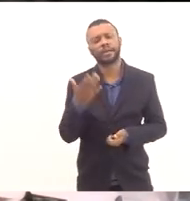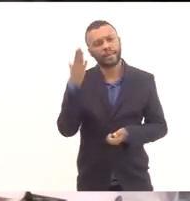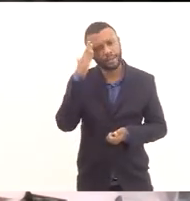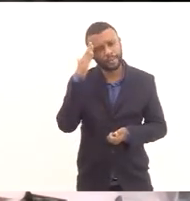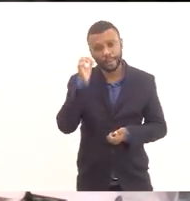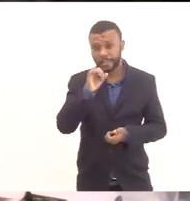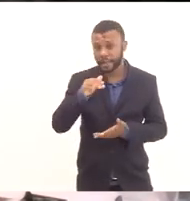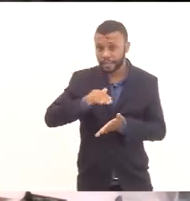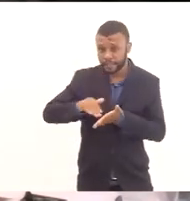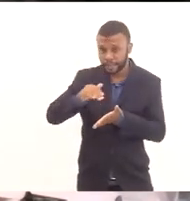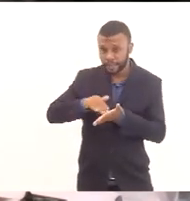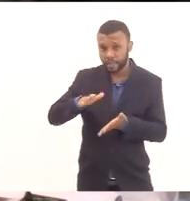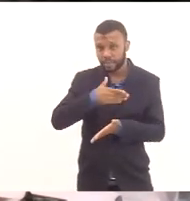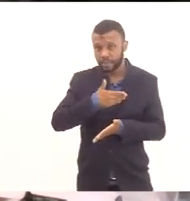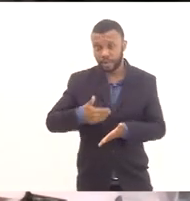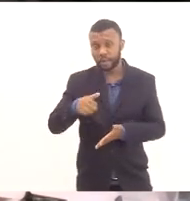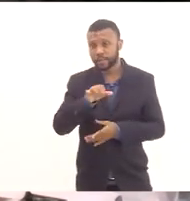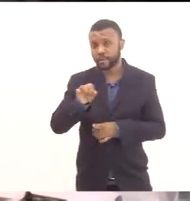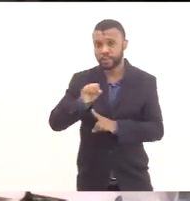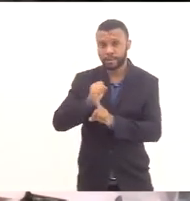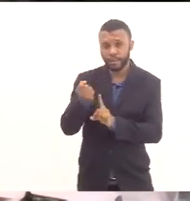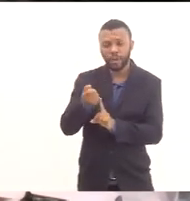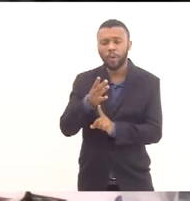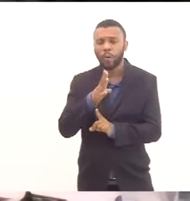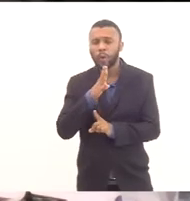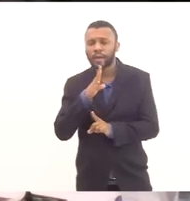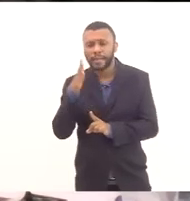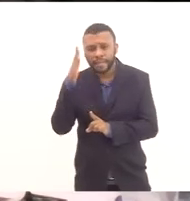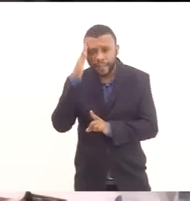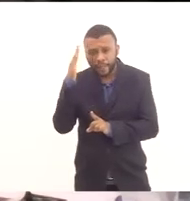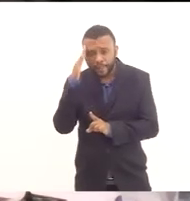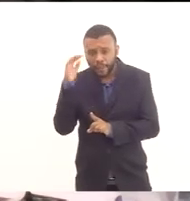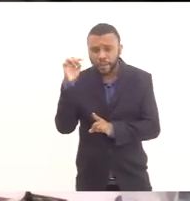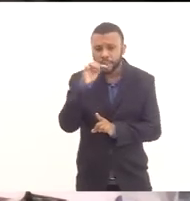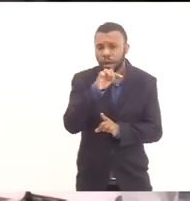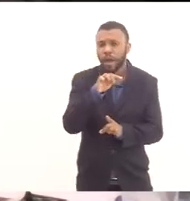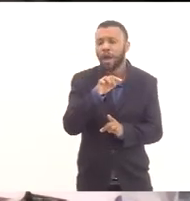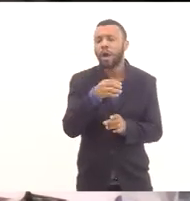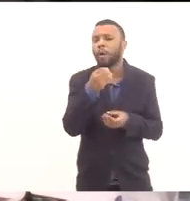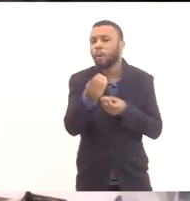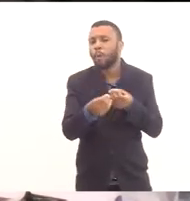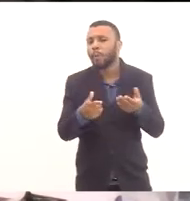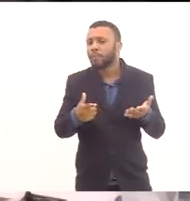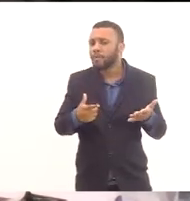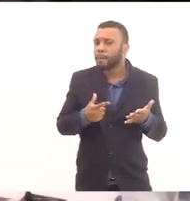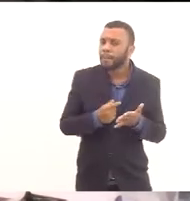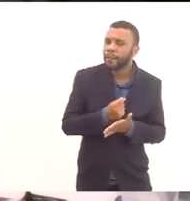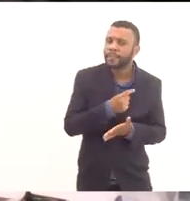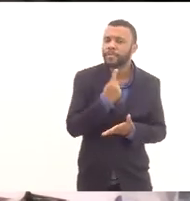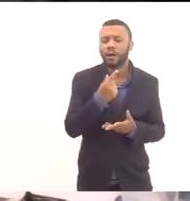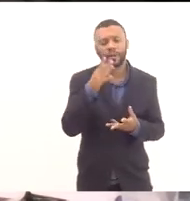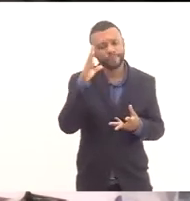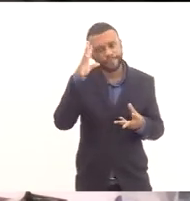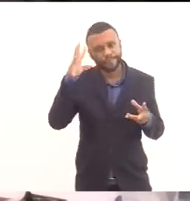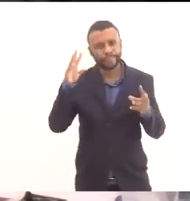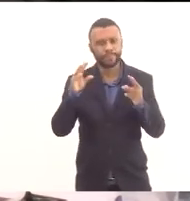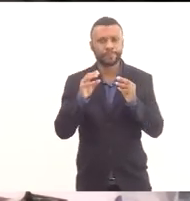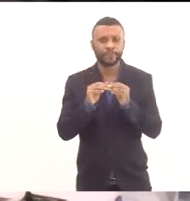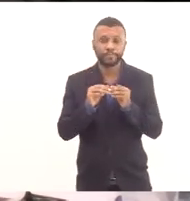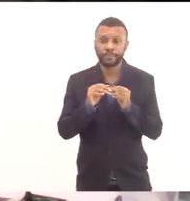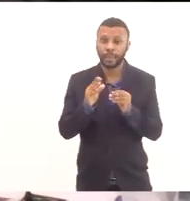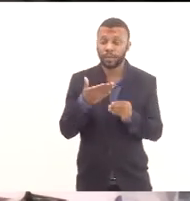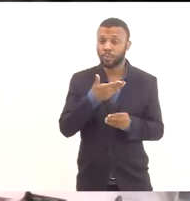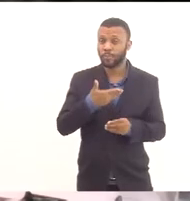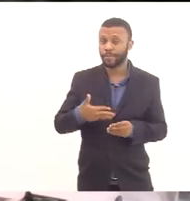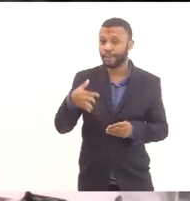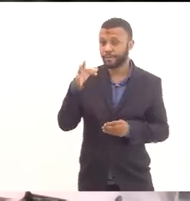Secretaria de Estado de assistência social tinha conhecimento dessa as sextas e se sabe a origem dessas cestas que nós presumimos que sejam do